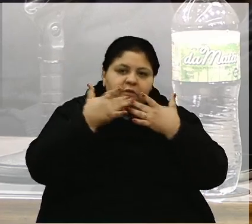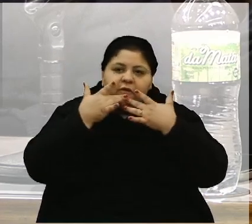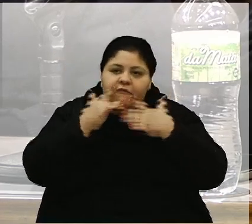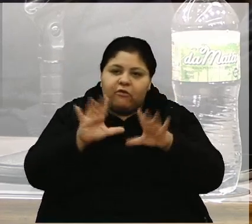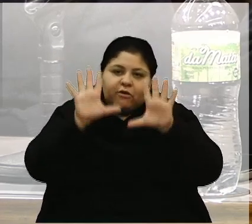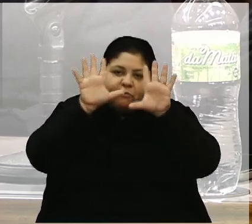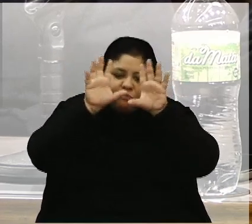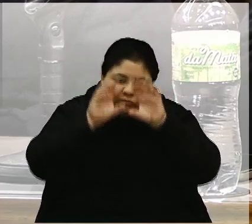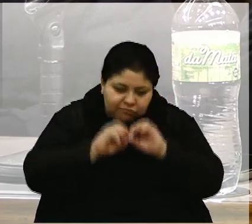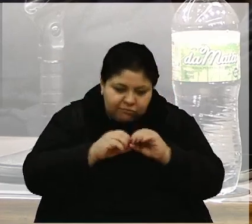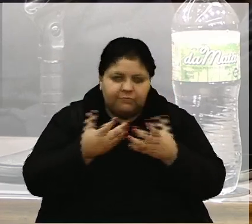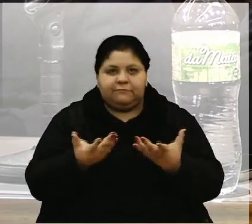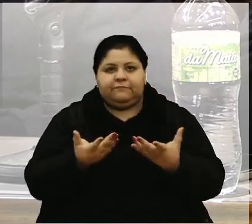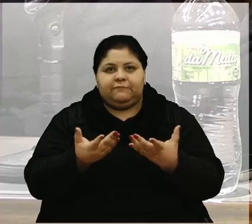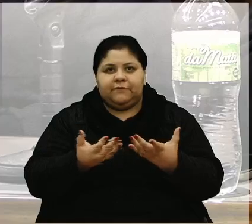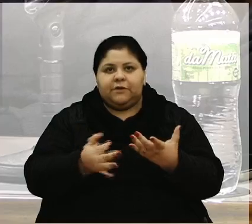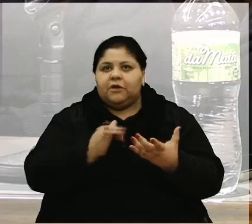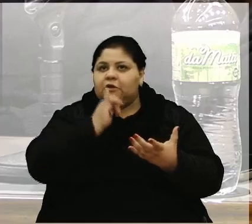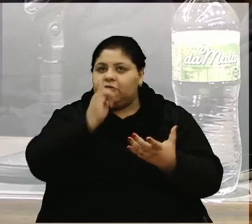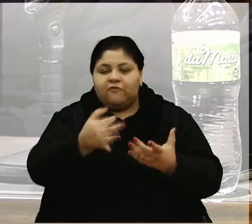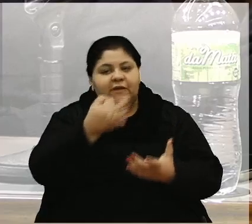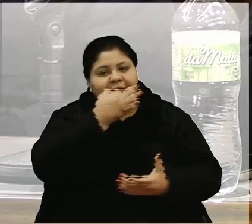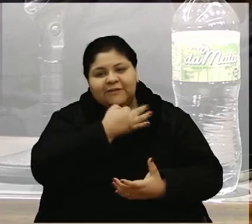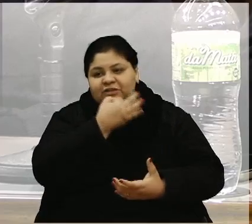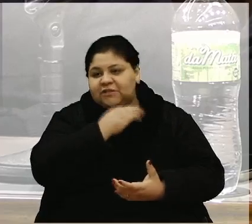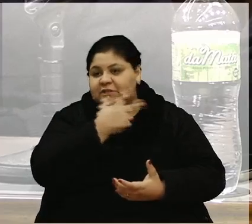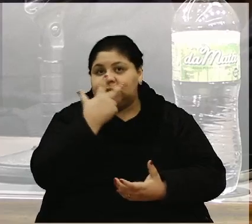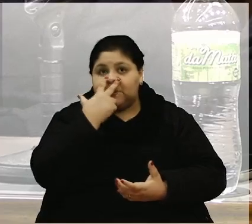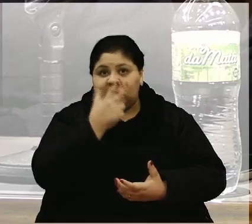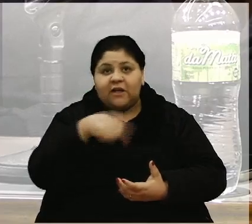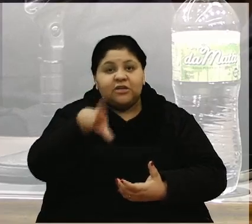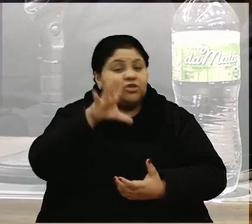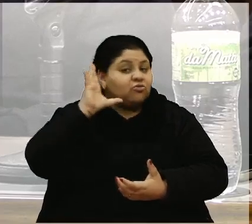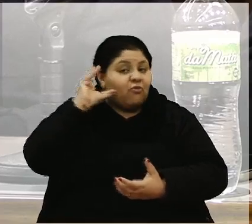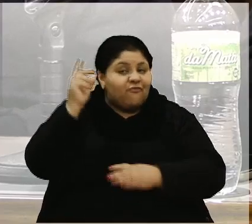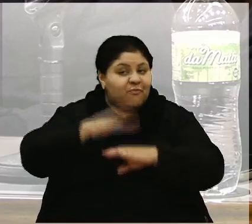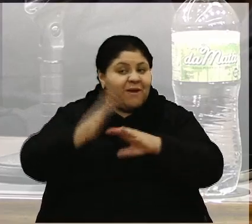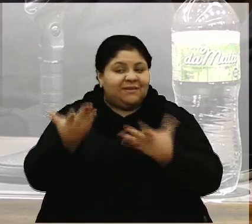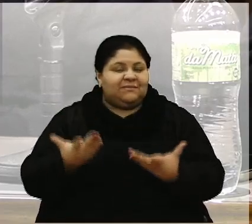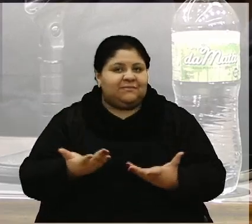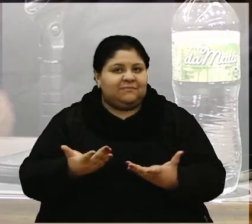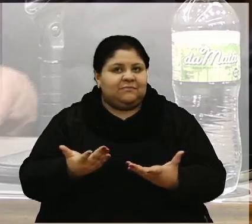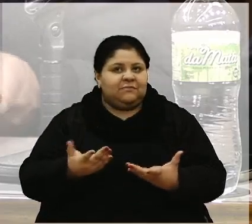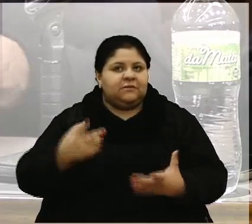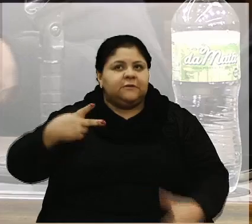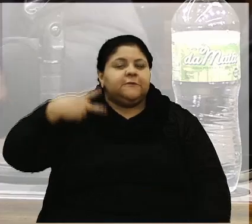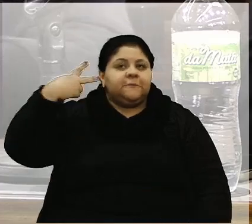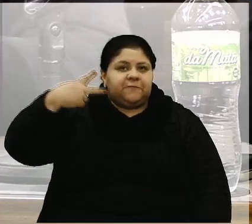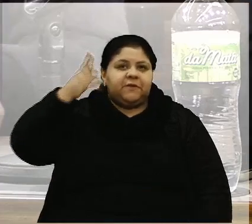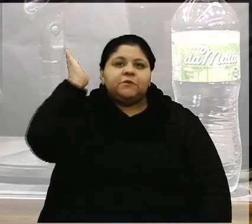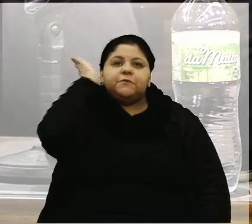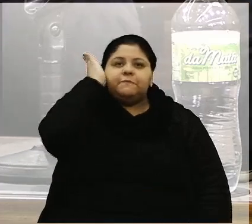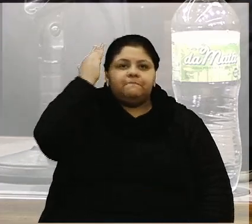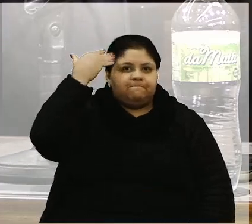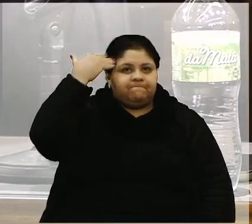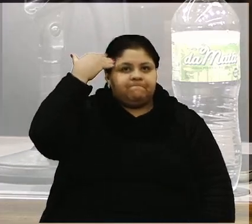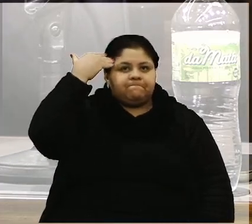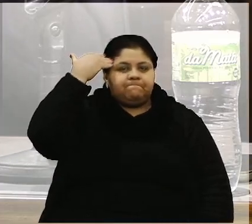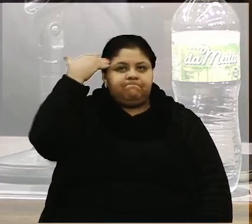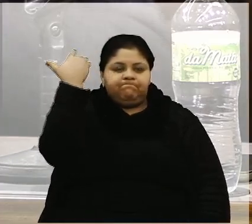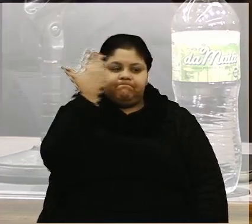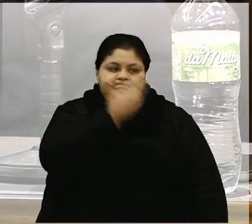desbotou. Né? E o Fala Caxias a mesma coisa. A gente não ouviu mais falar. Vereador Felipe, o